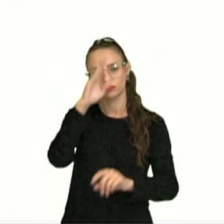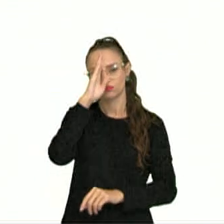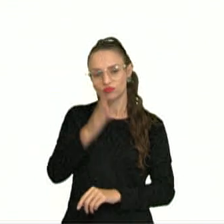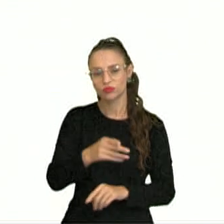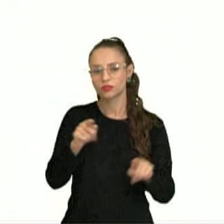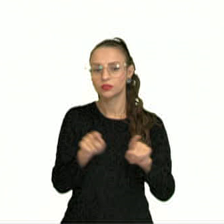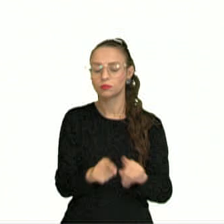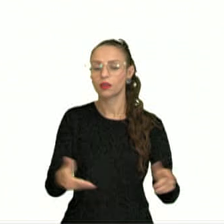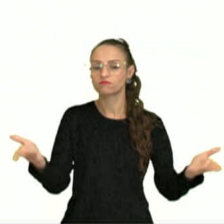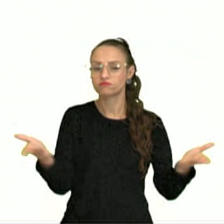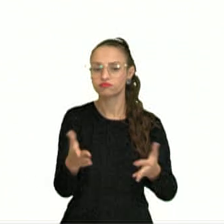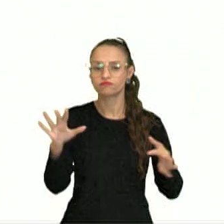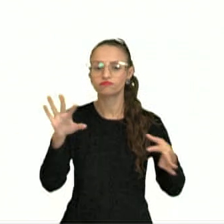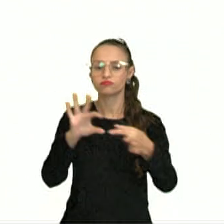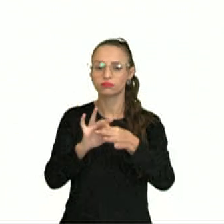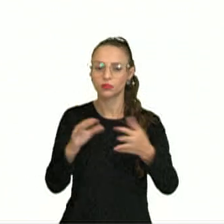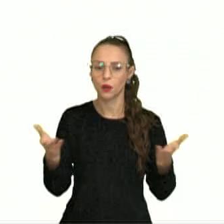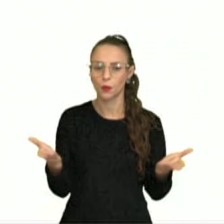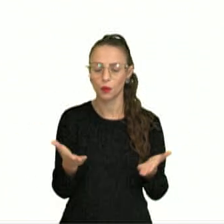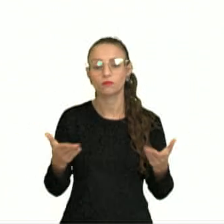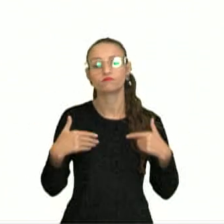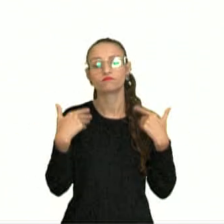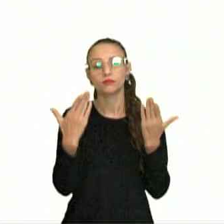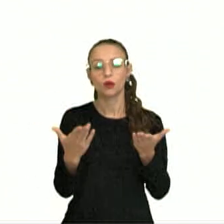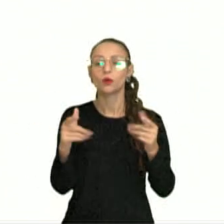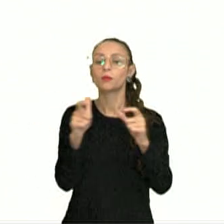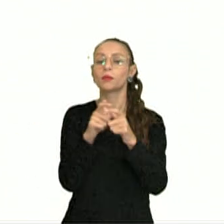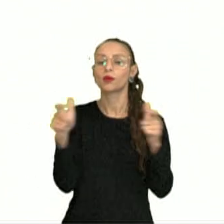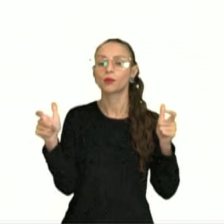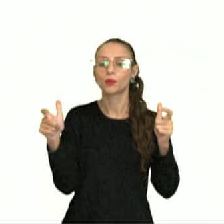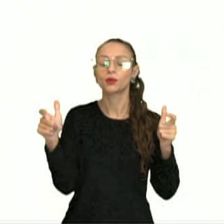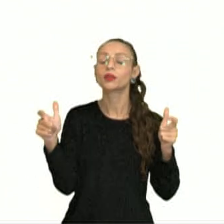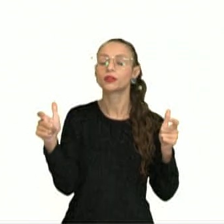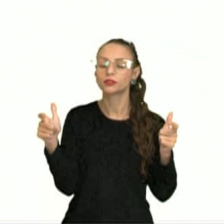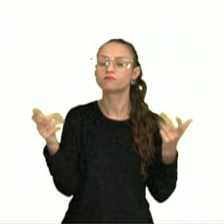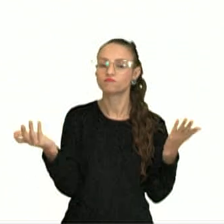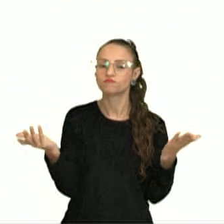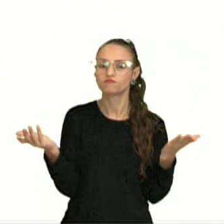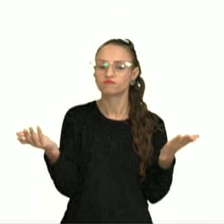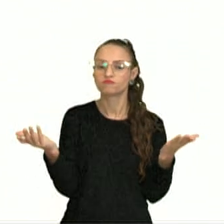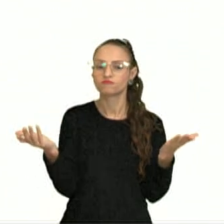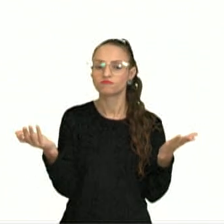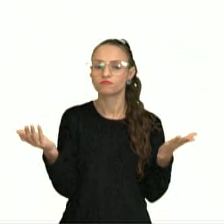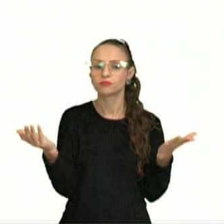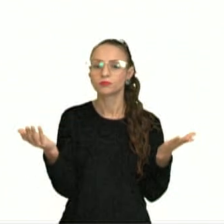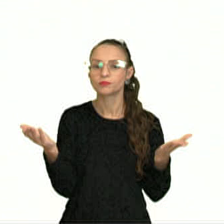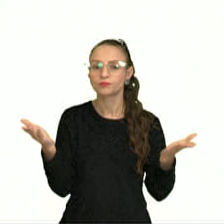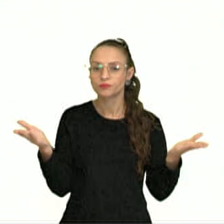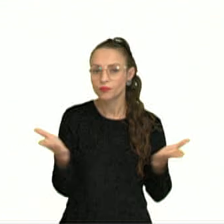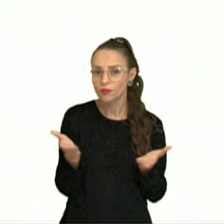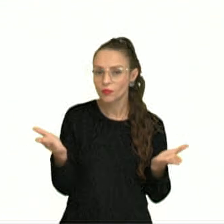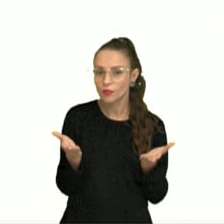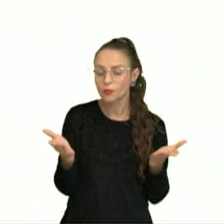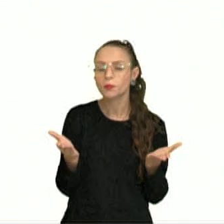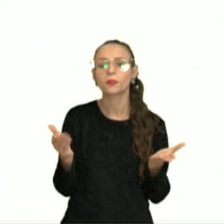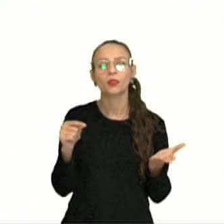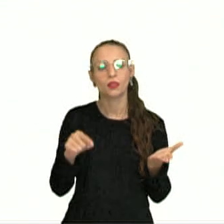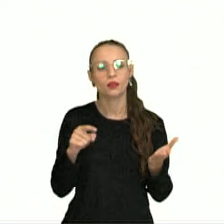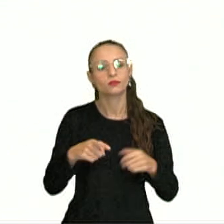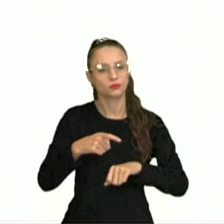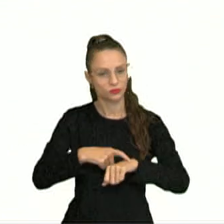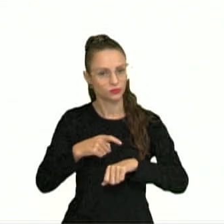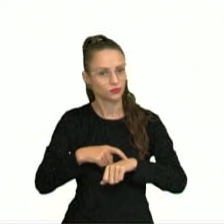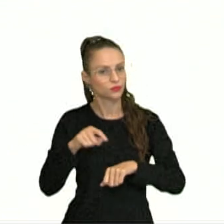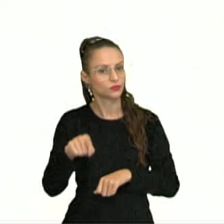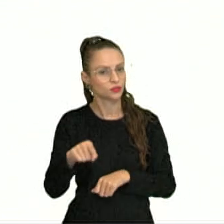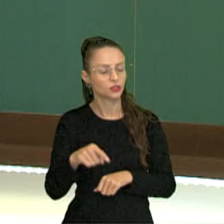também atualidade. Então, a maioria, assim, muito presente, esse tempo aqui,